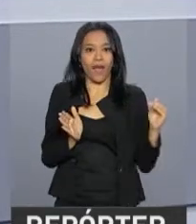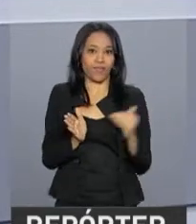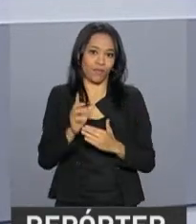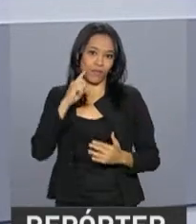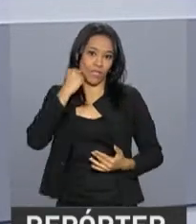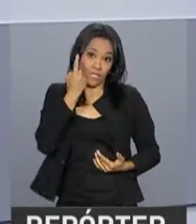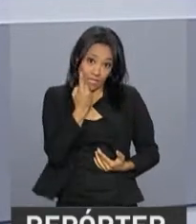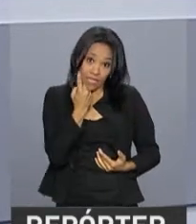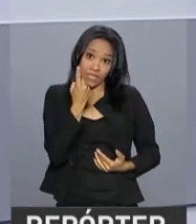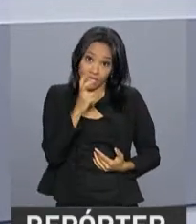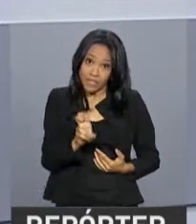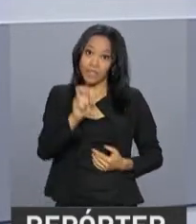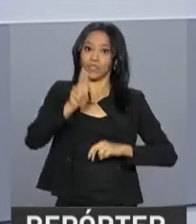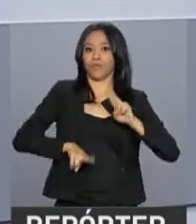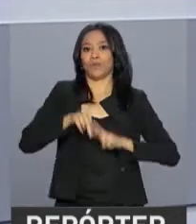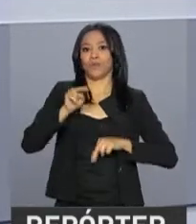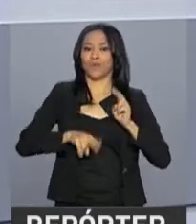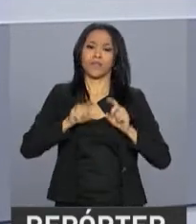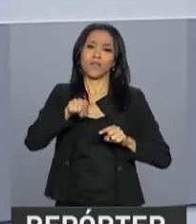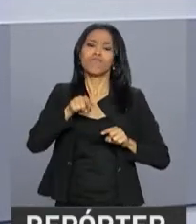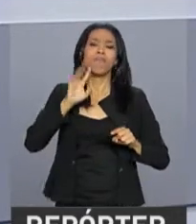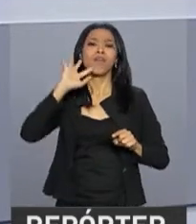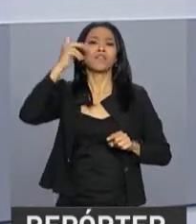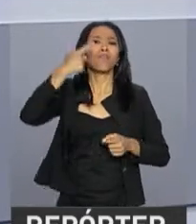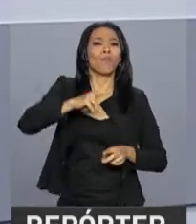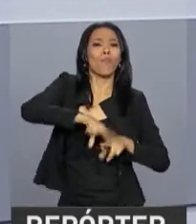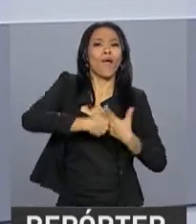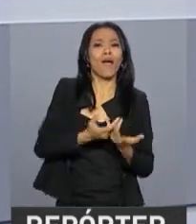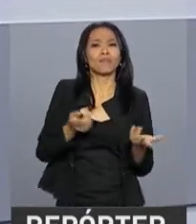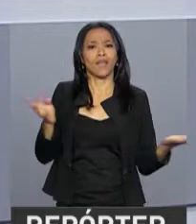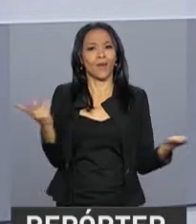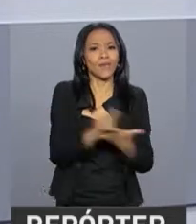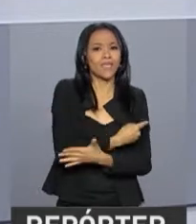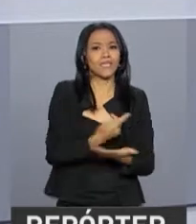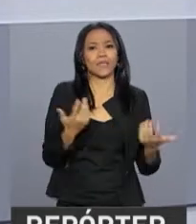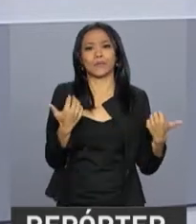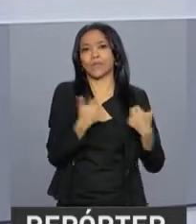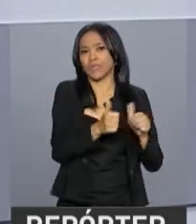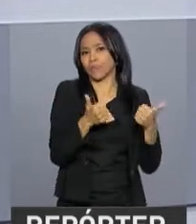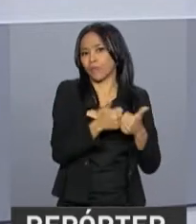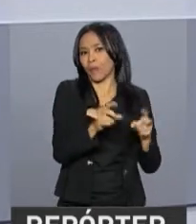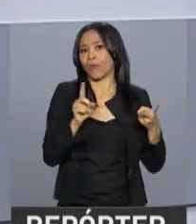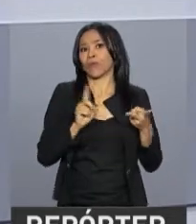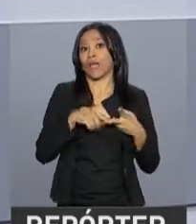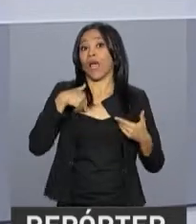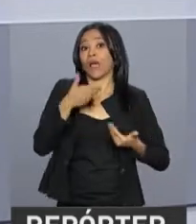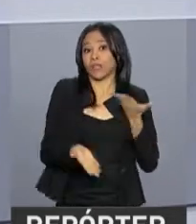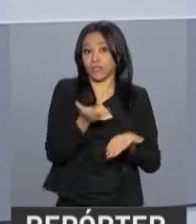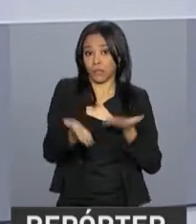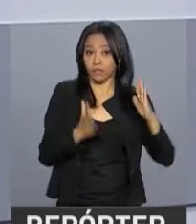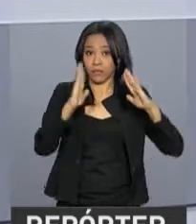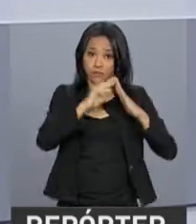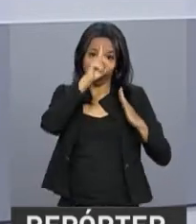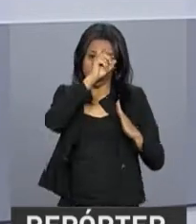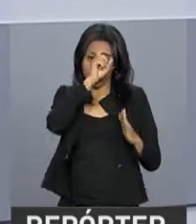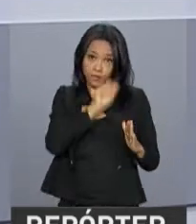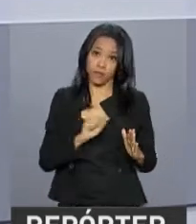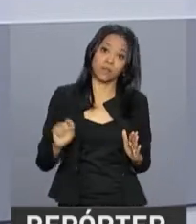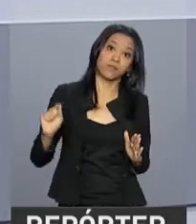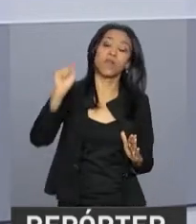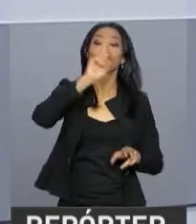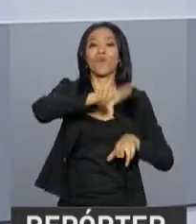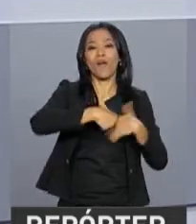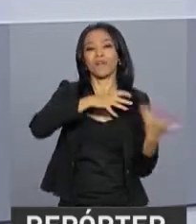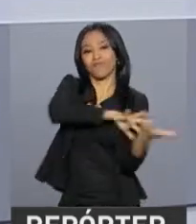país a medida foi adotada em função de possíveis impactos no transporte público e nos atendimentos de serviços de saúde em